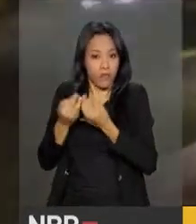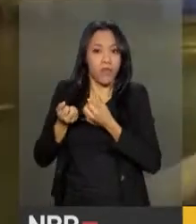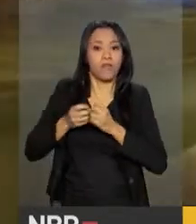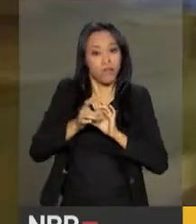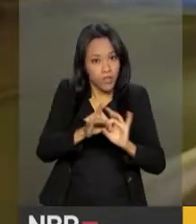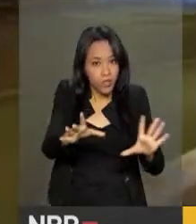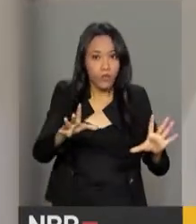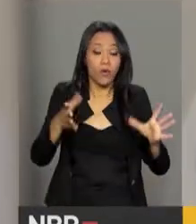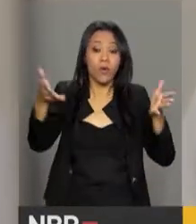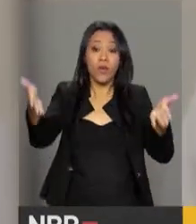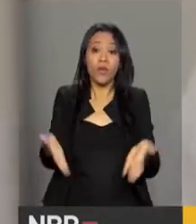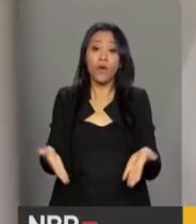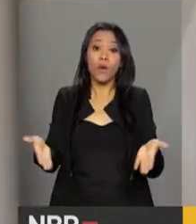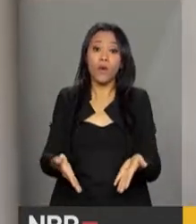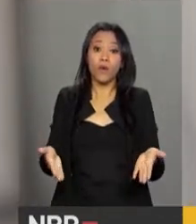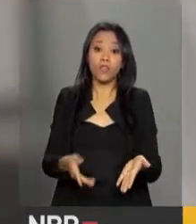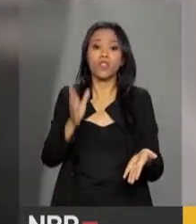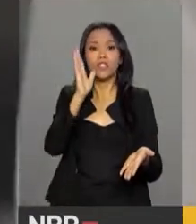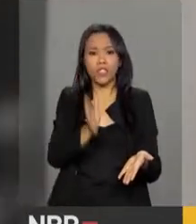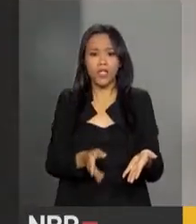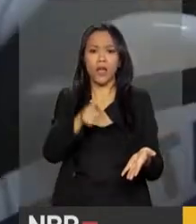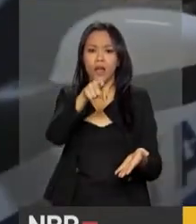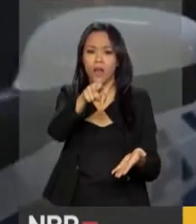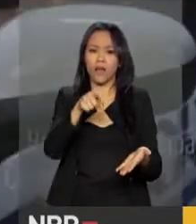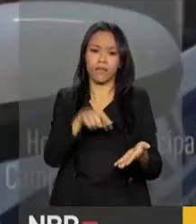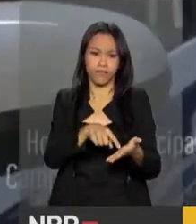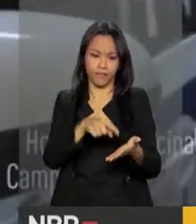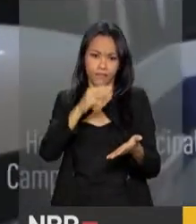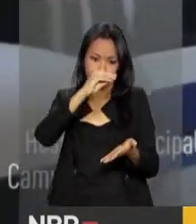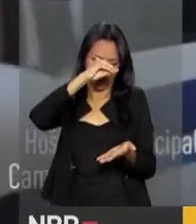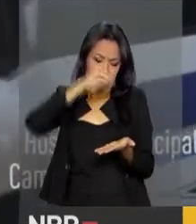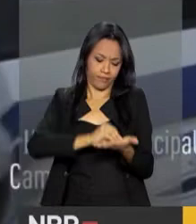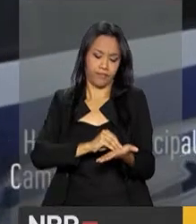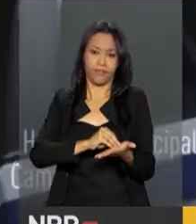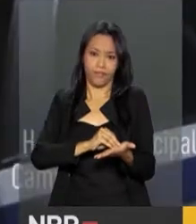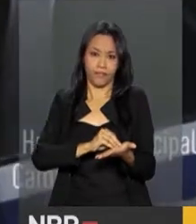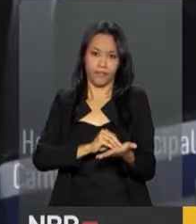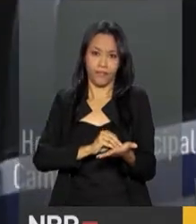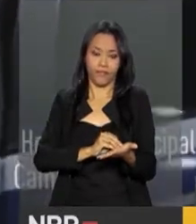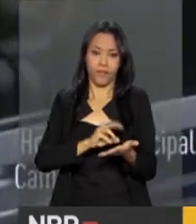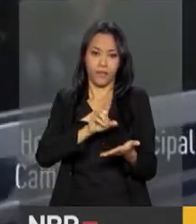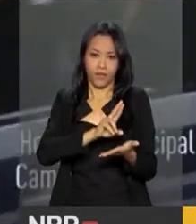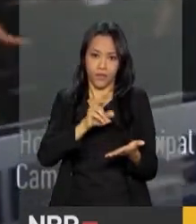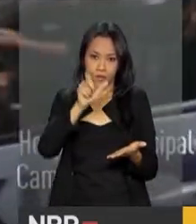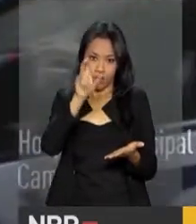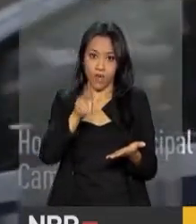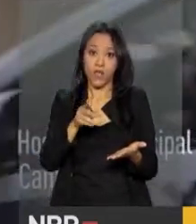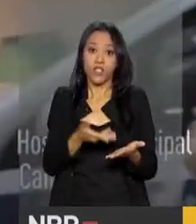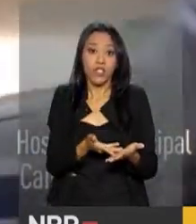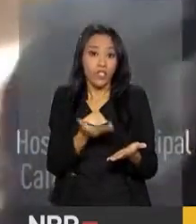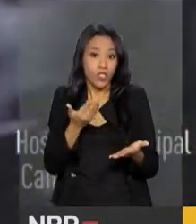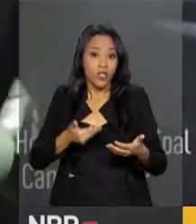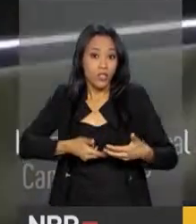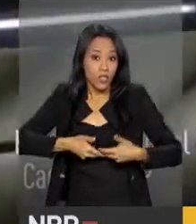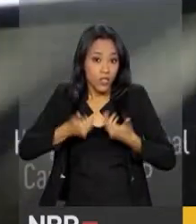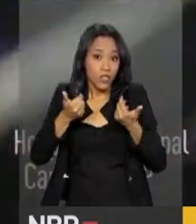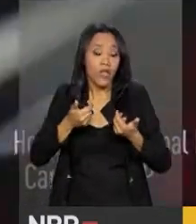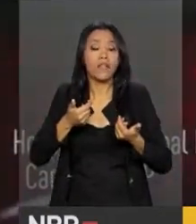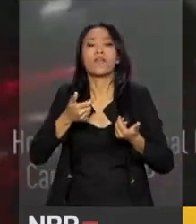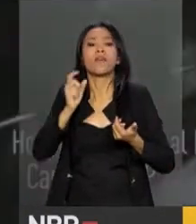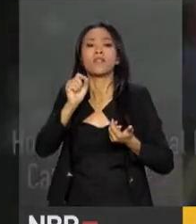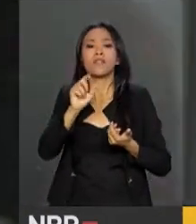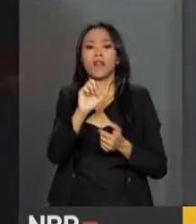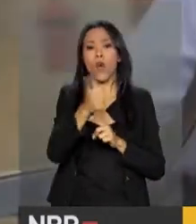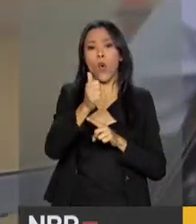fechado hoje tocou em entrevista à retirada acontecerá às 11 horas